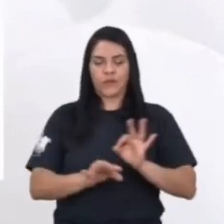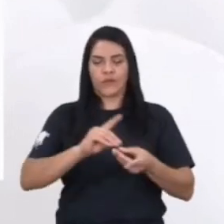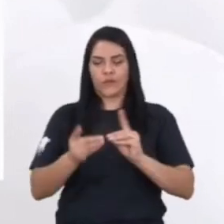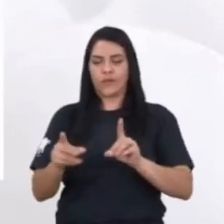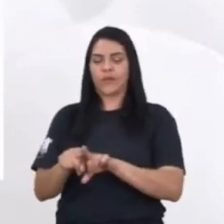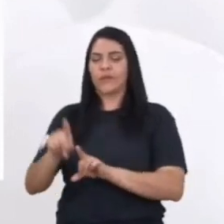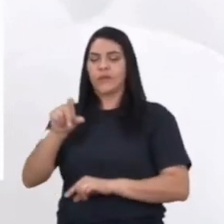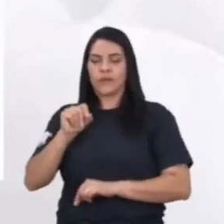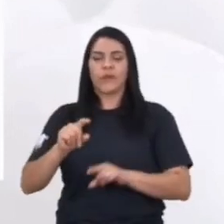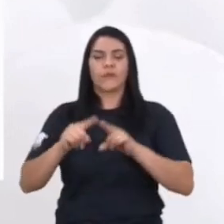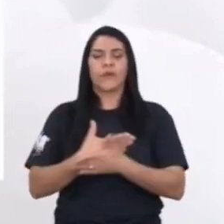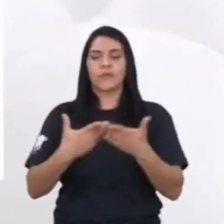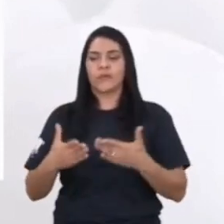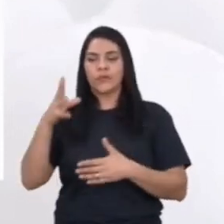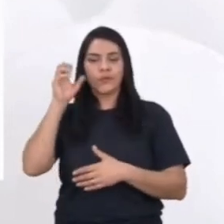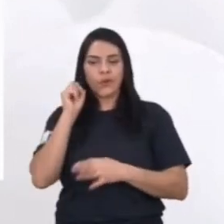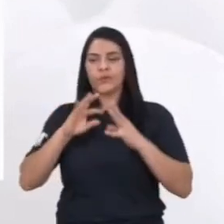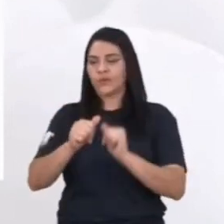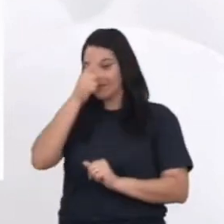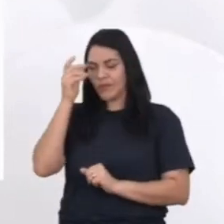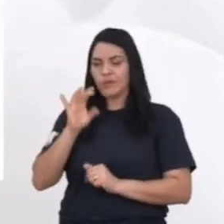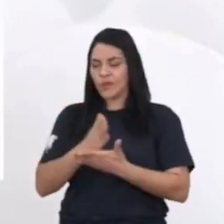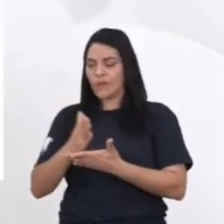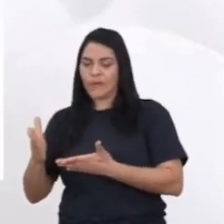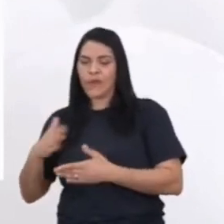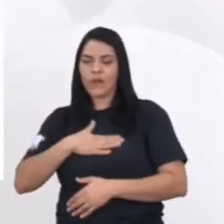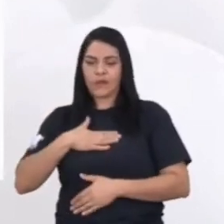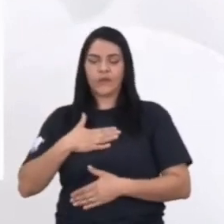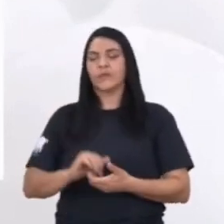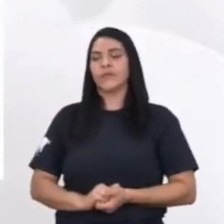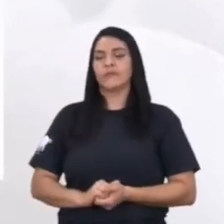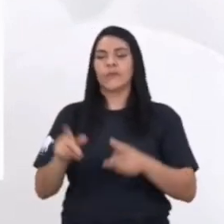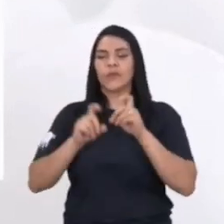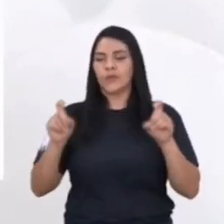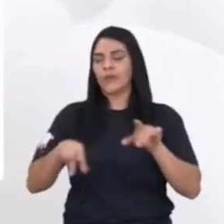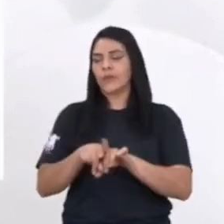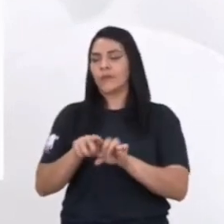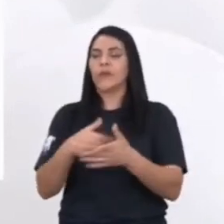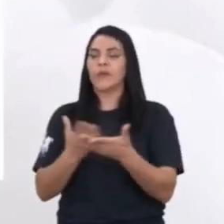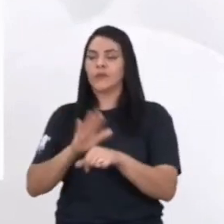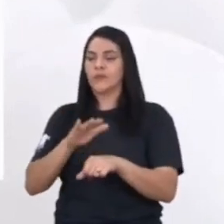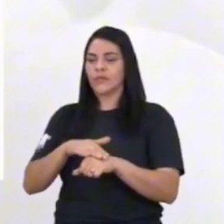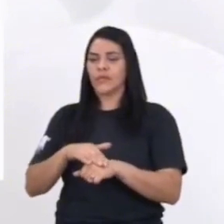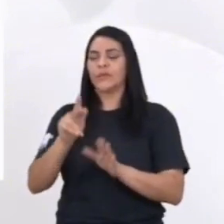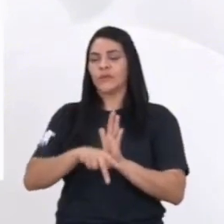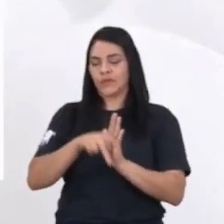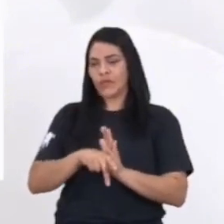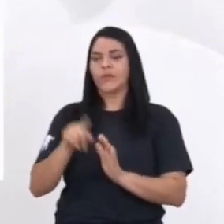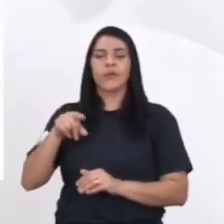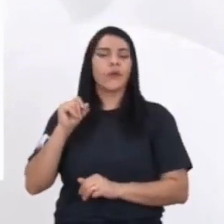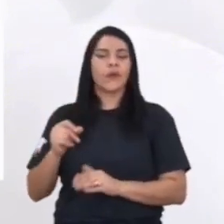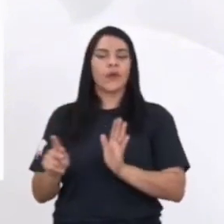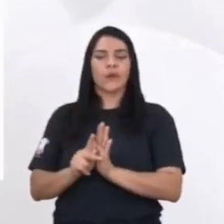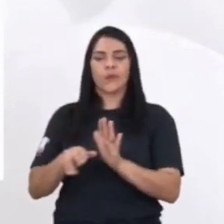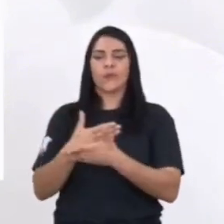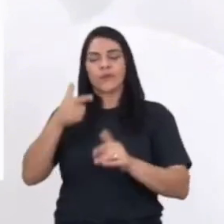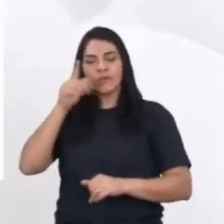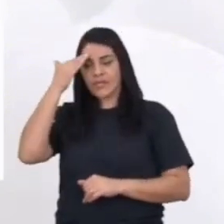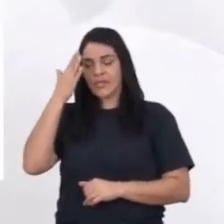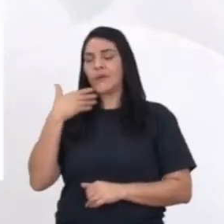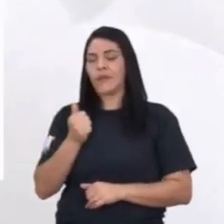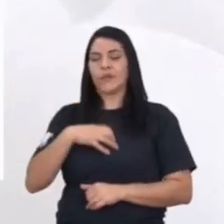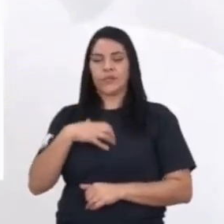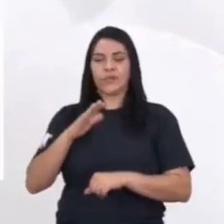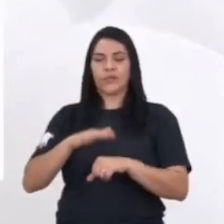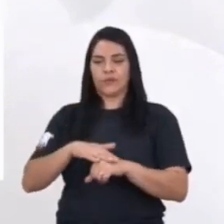aqui mas a gente não escuta isso de todo mundo, a gente escuta de uma certa parte gosta do formato que está. Então, a gente está aqui fazendo realmente esse projeto piloto, que é um projeto pra gente entender a melhor forma de